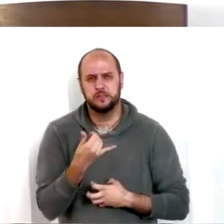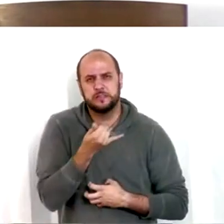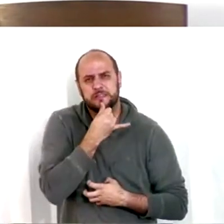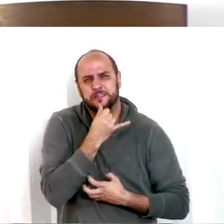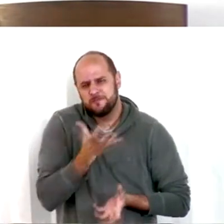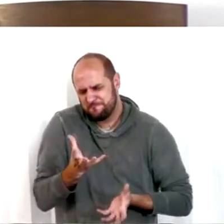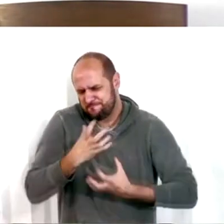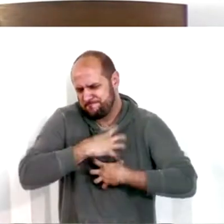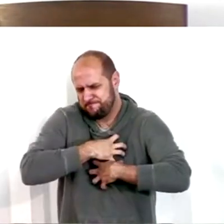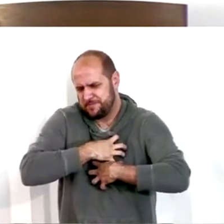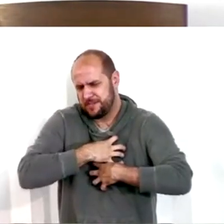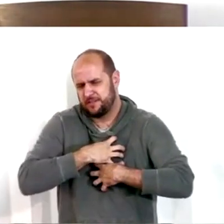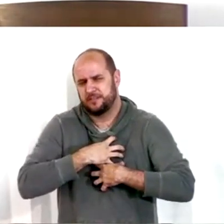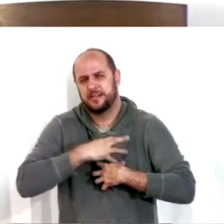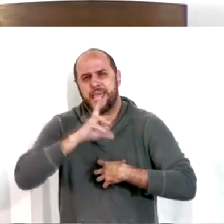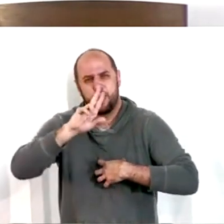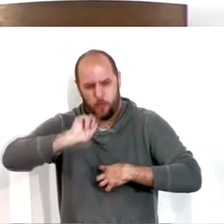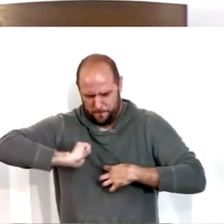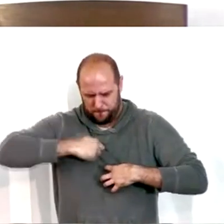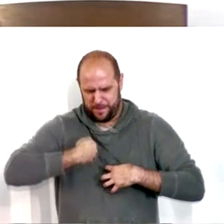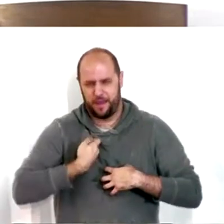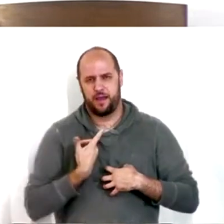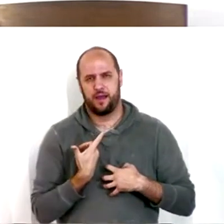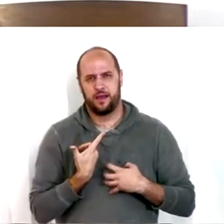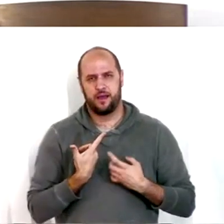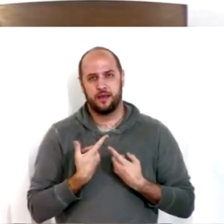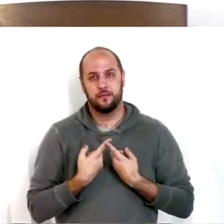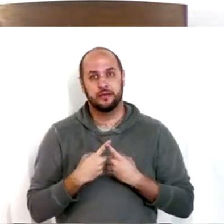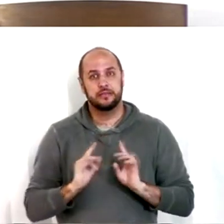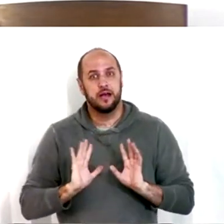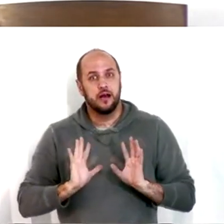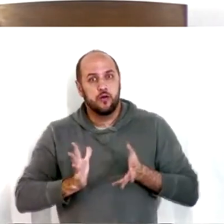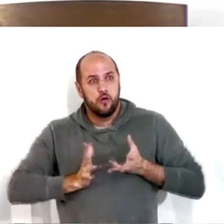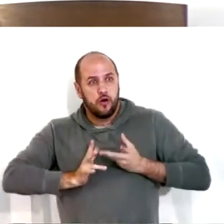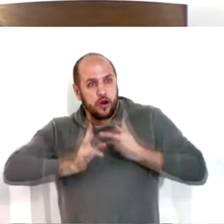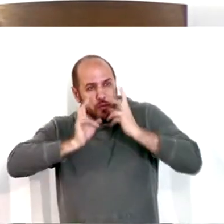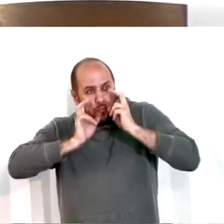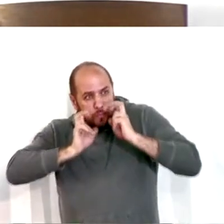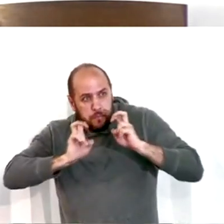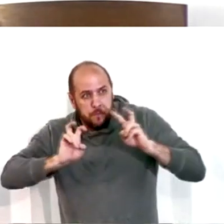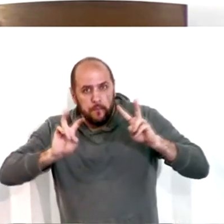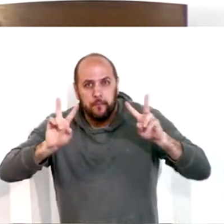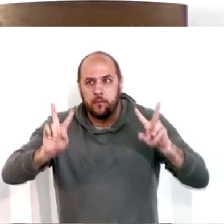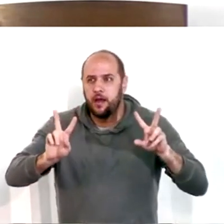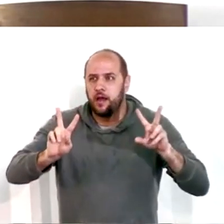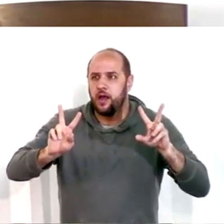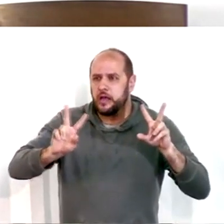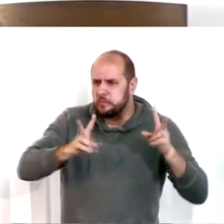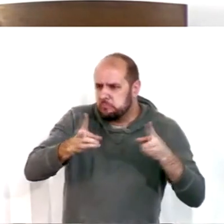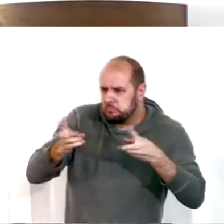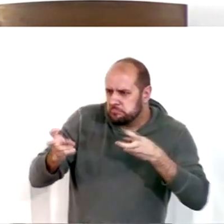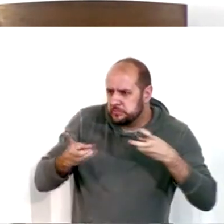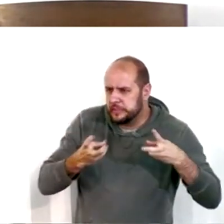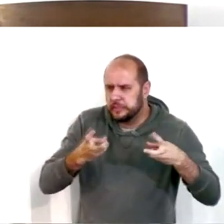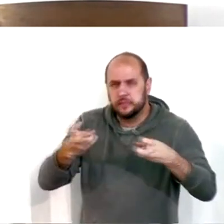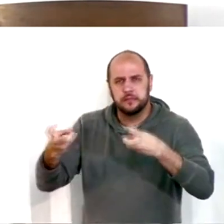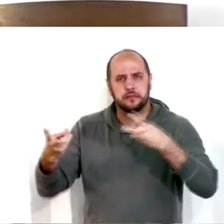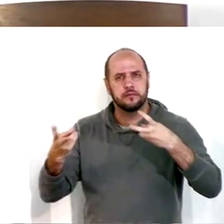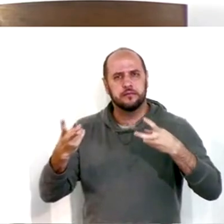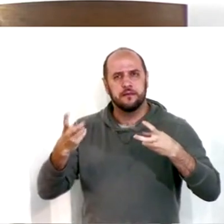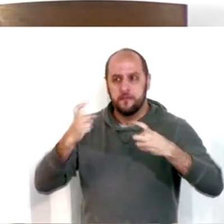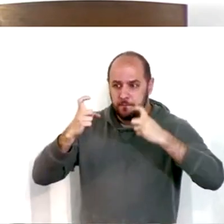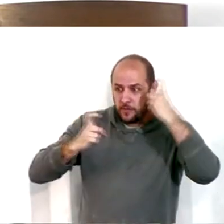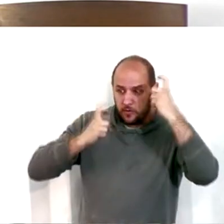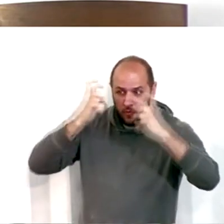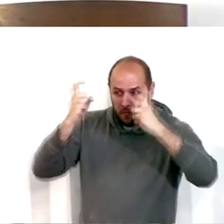tristeza e amargura. Mas agora ela está olhando para fora. Ela está preocupada com alguém. Ela está